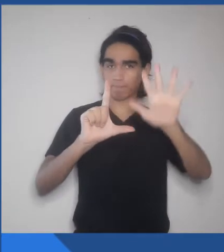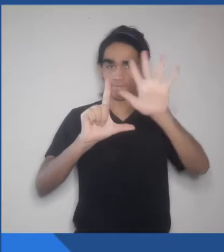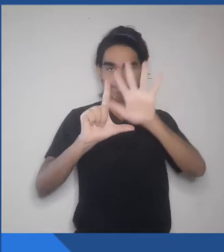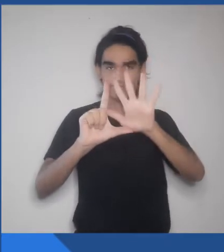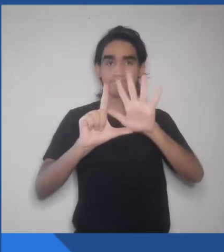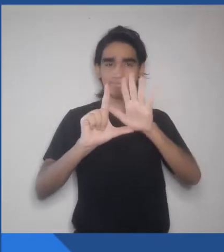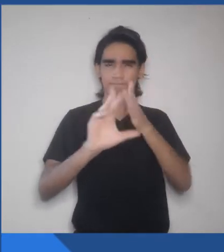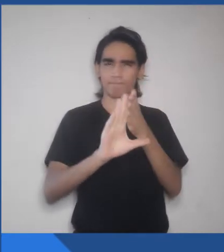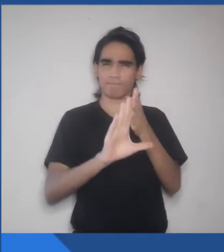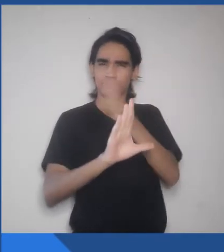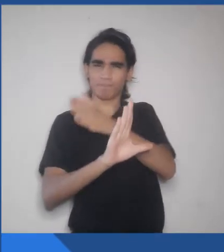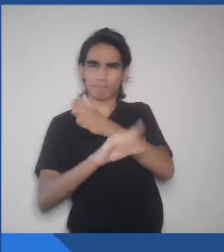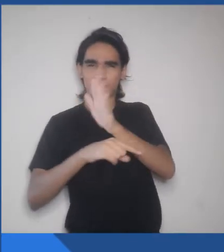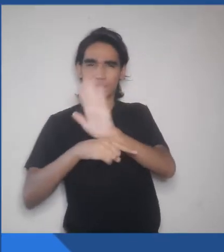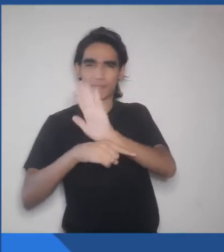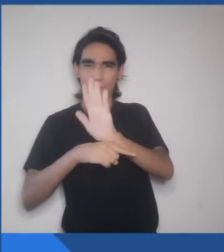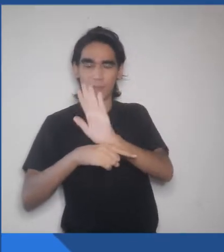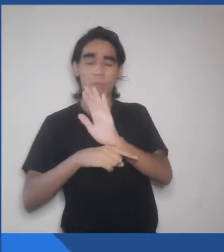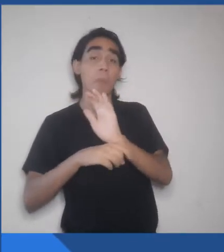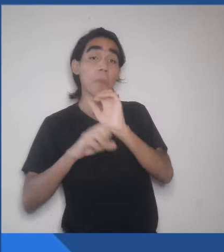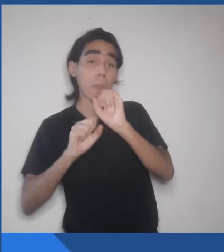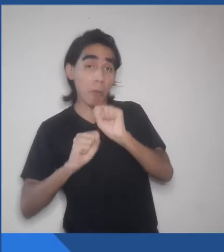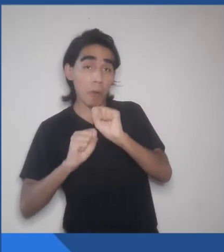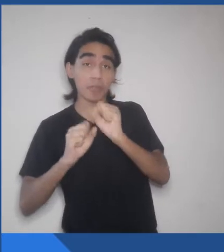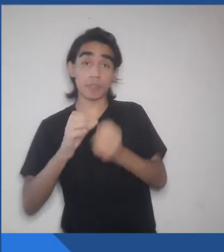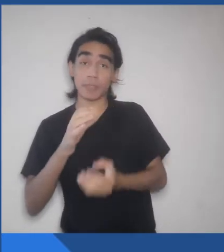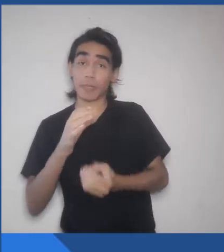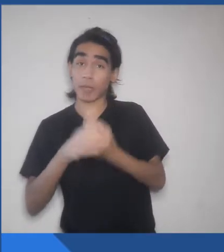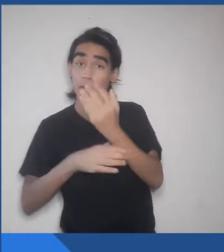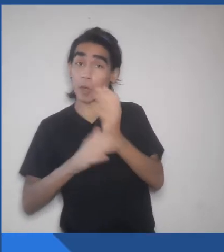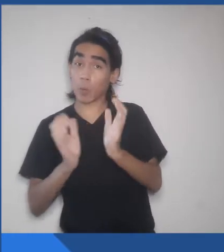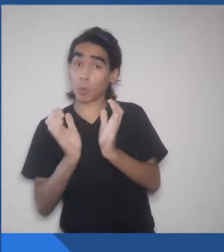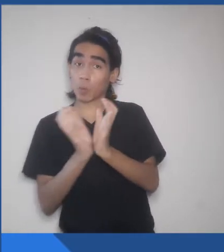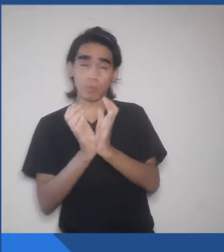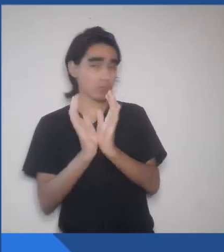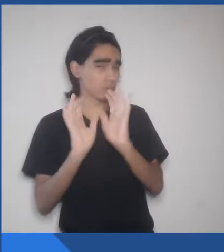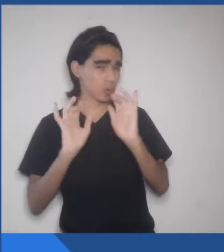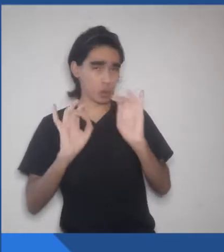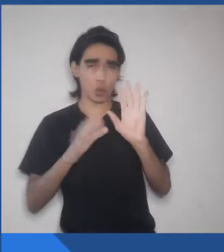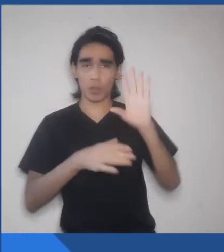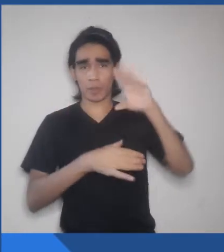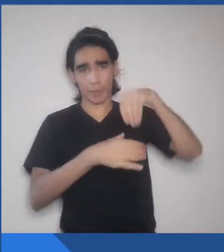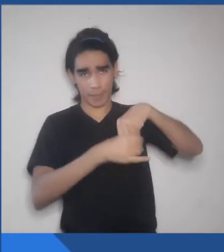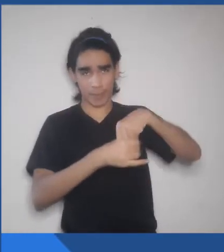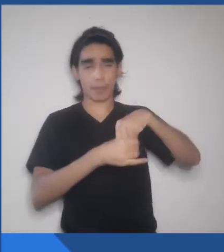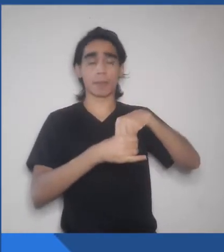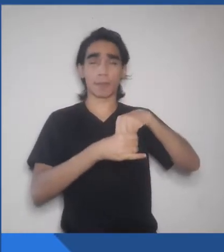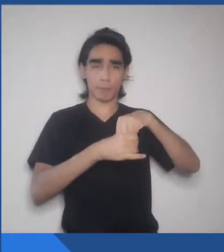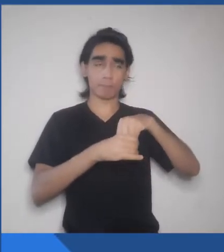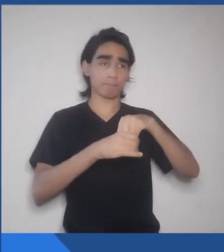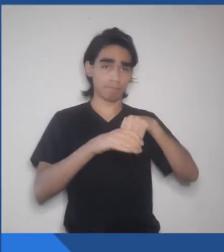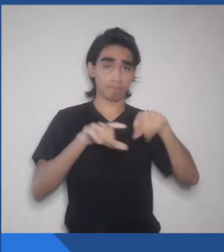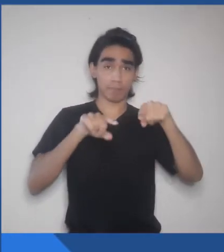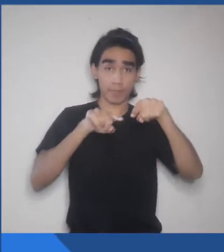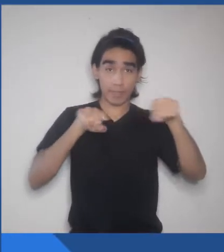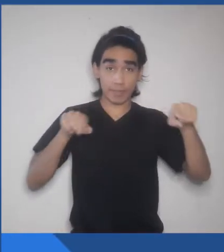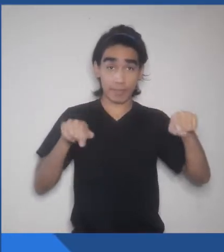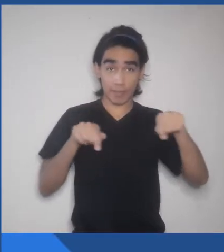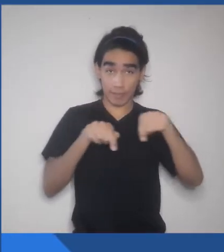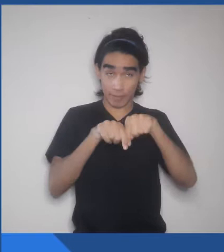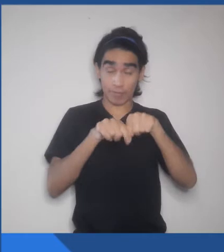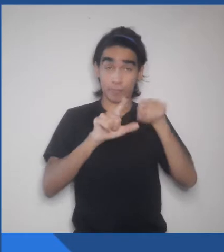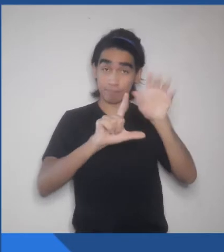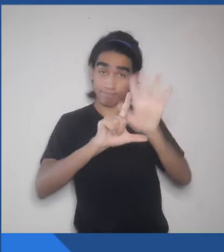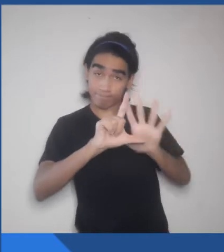né? No vídeo anterior eu falei até que a gente só pode criar os grupos dentro da sala. Então, é isso que a gente vai fazer. Eu estou aqui dentro da sala de